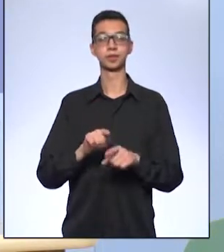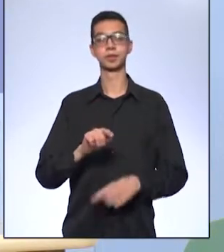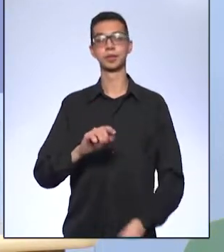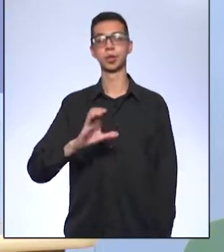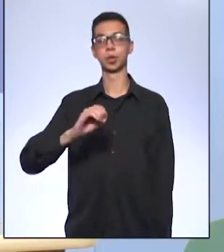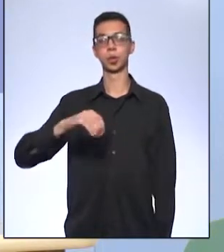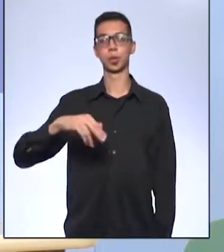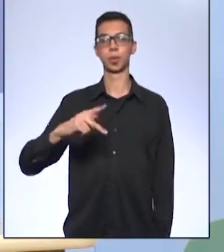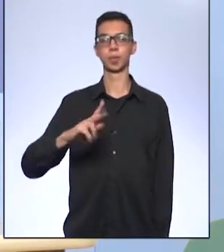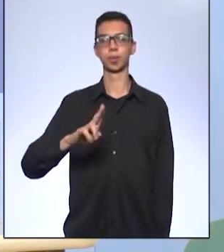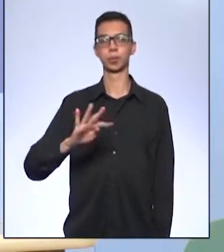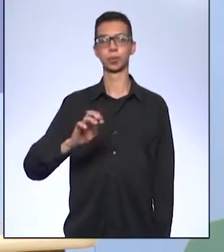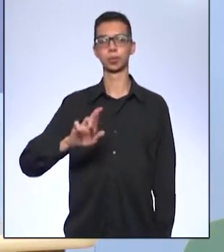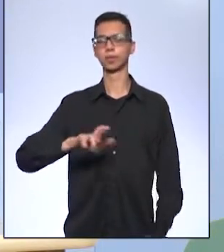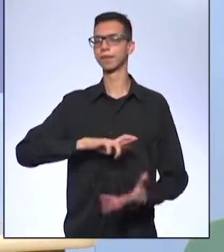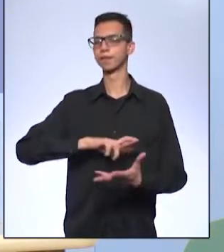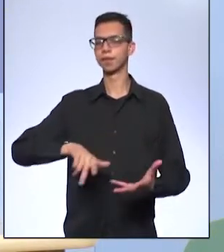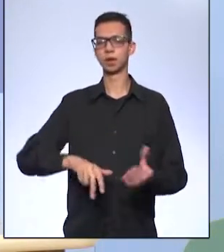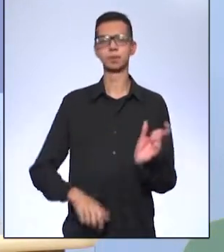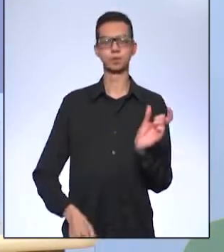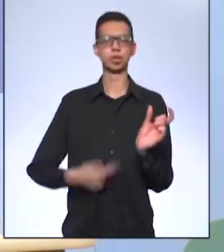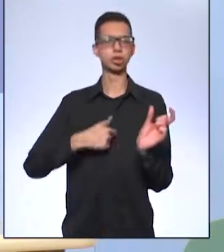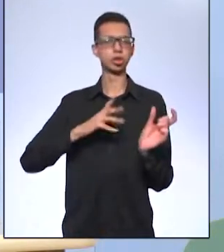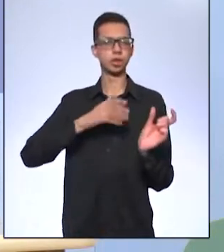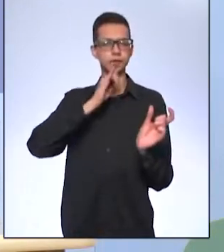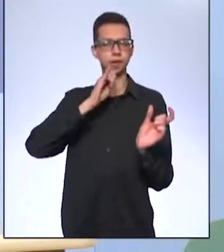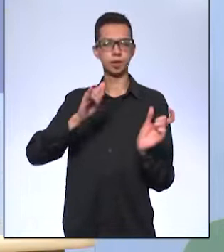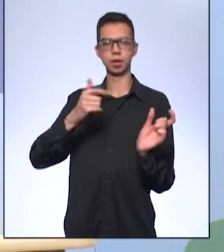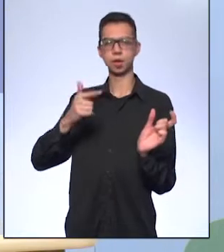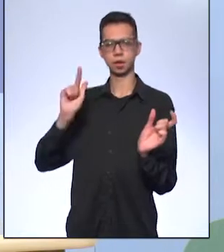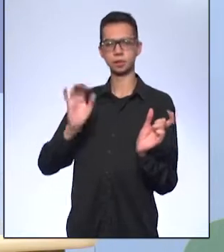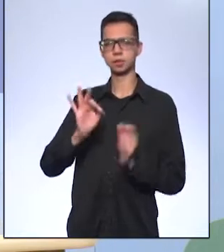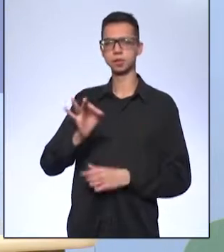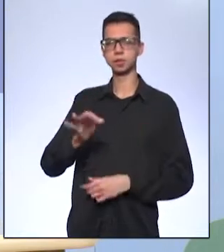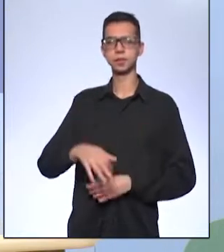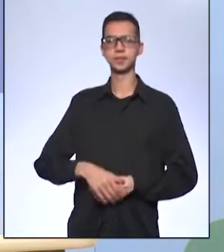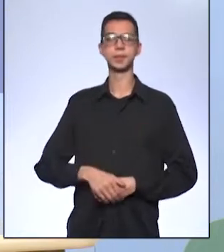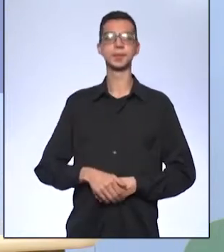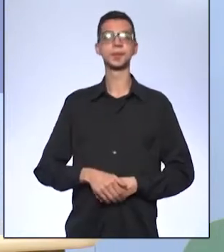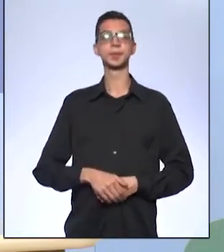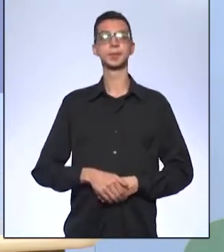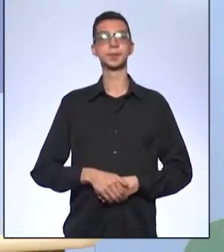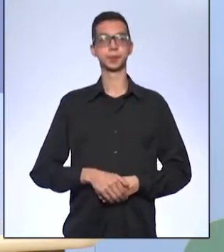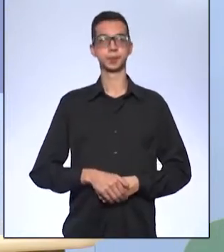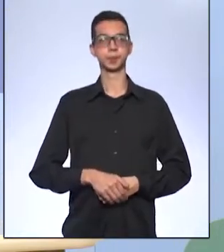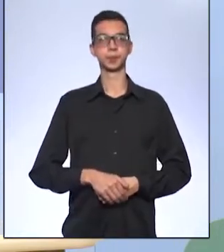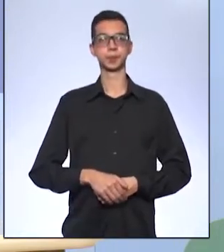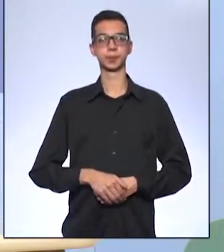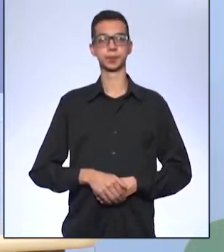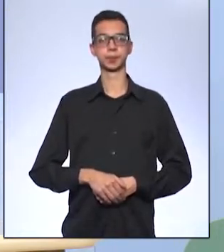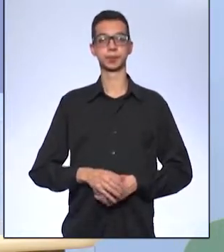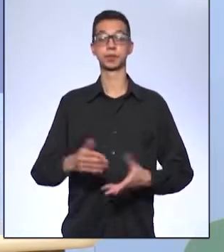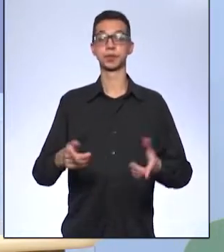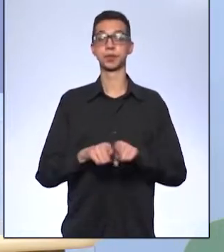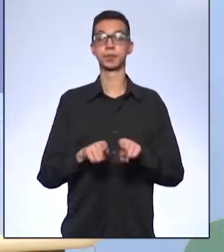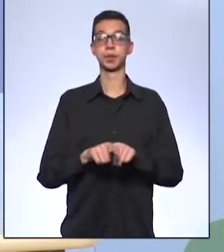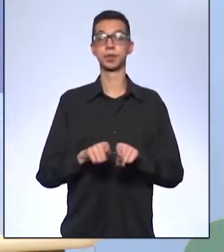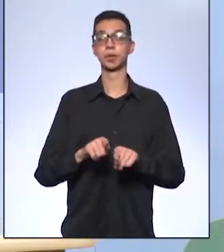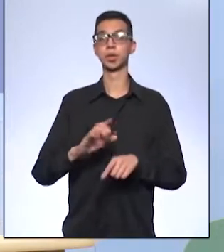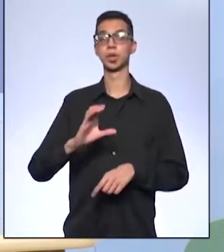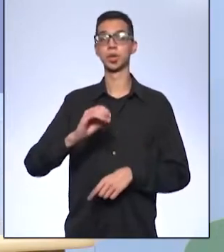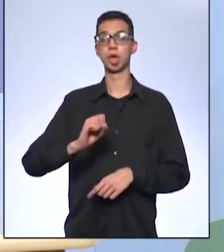Foram mais essas. O restante eu já tinha falado para você, né? Uhum. Let me see, deixa me ver. Cost,